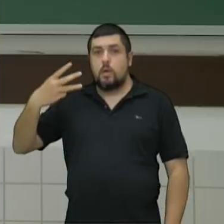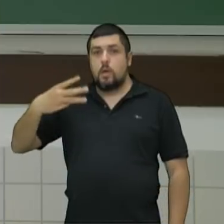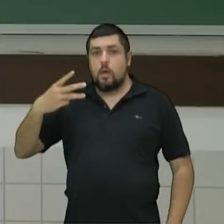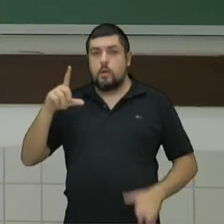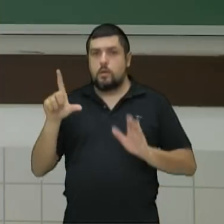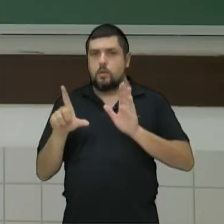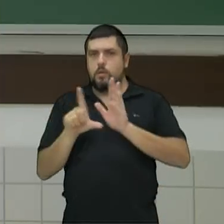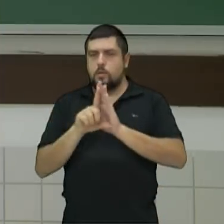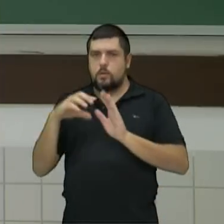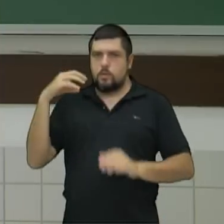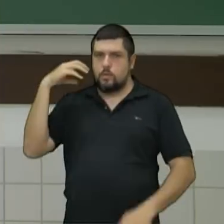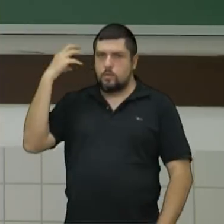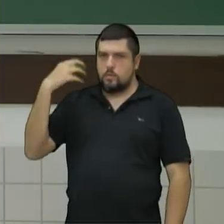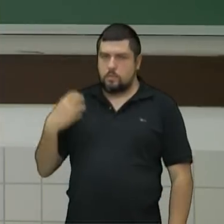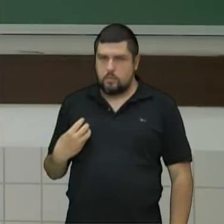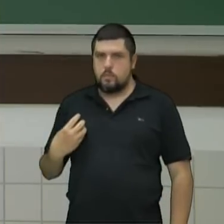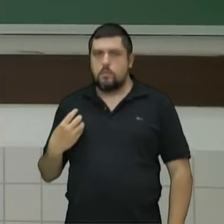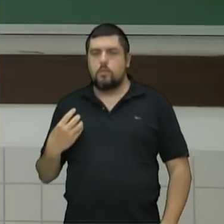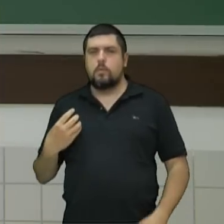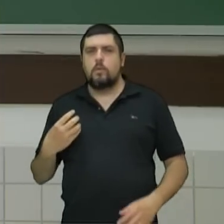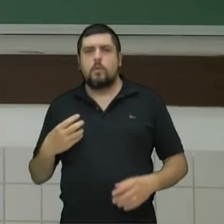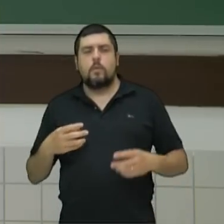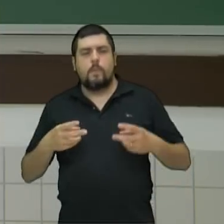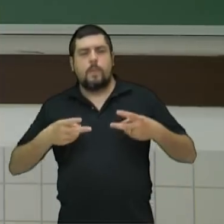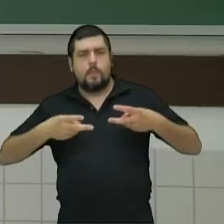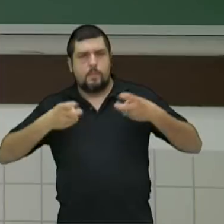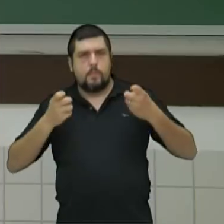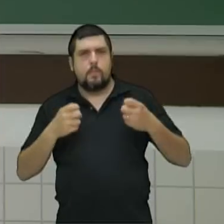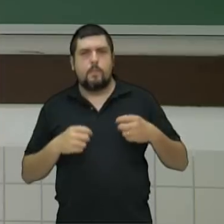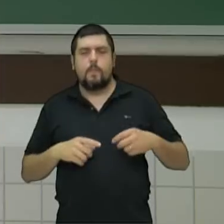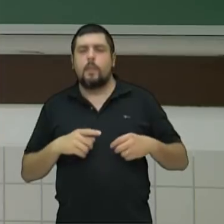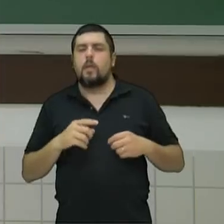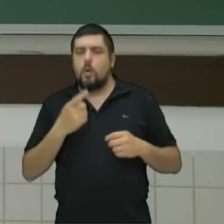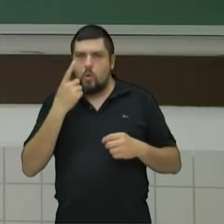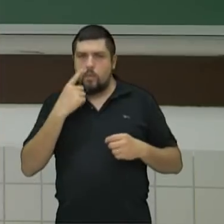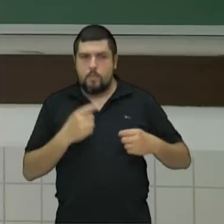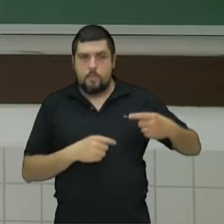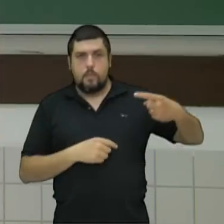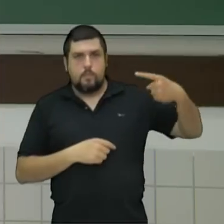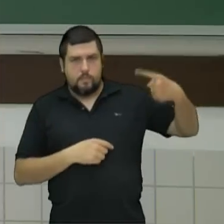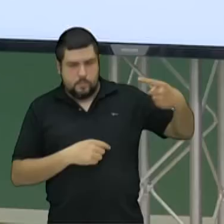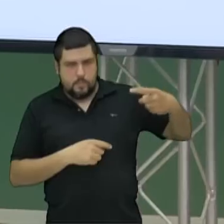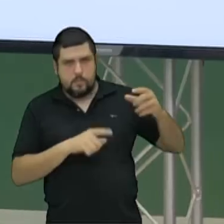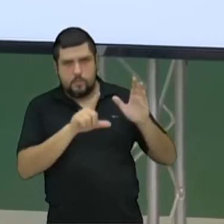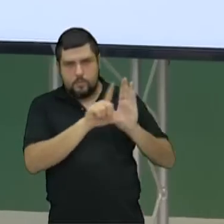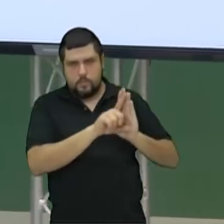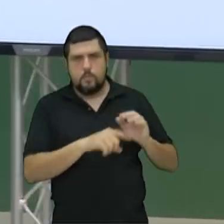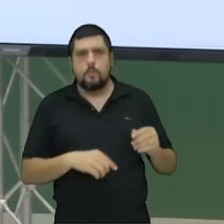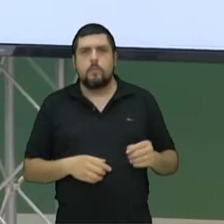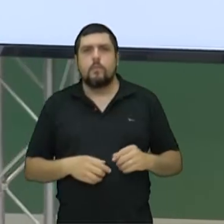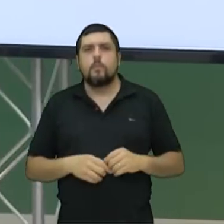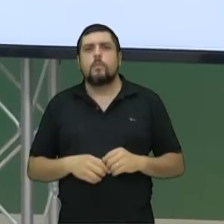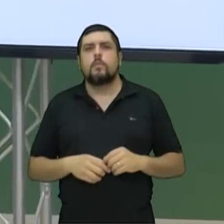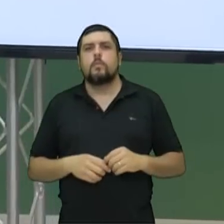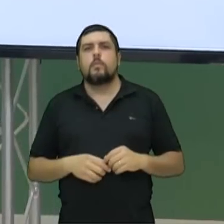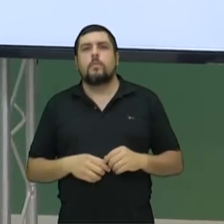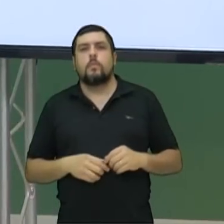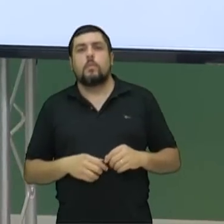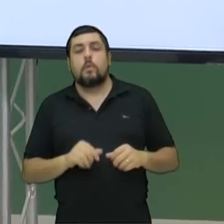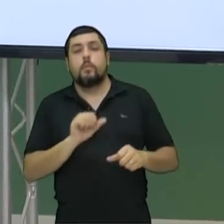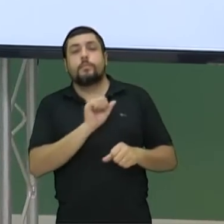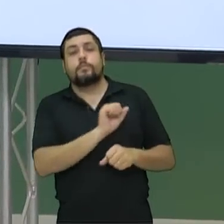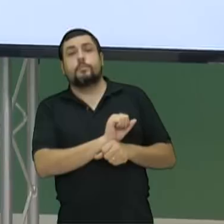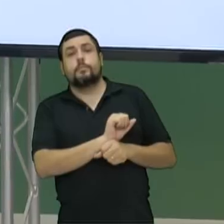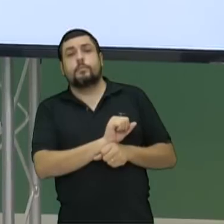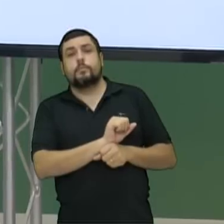muito completas. Então, vejo que doido. Você tem a primeira lei de Newton que fala assim para você: olha, a minha tendência é ficar